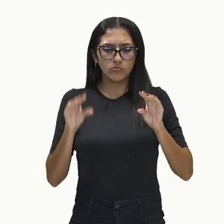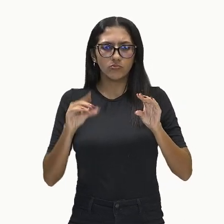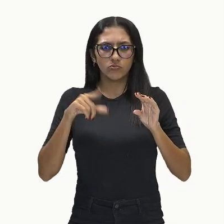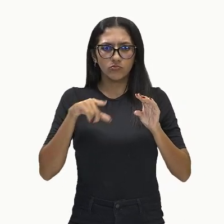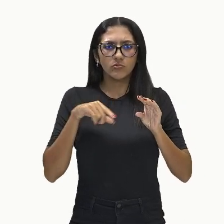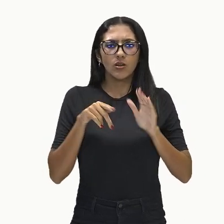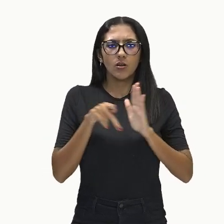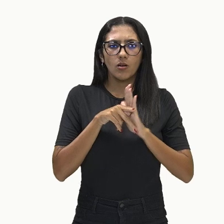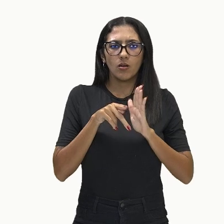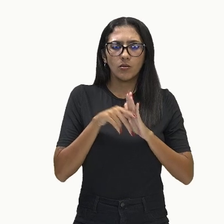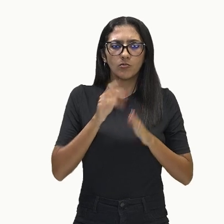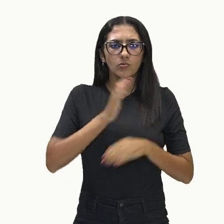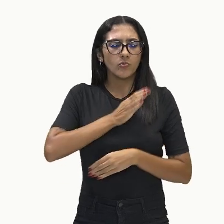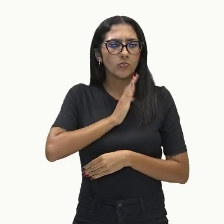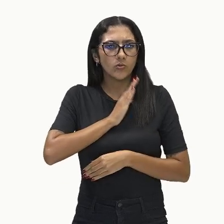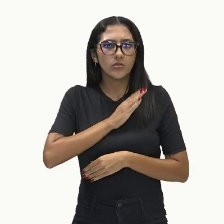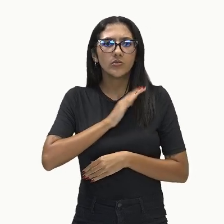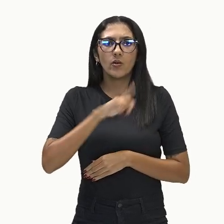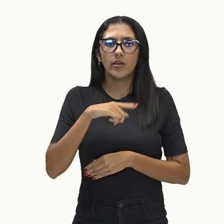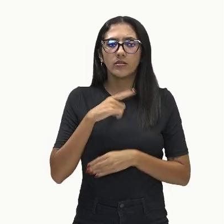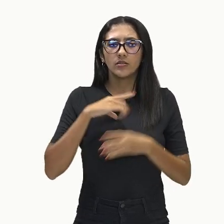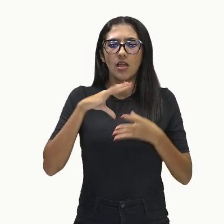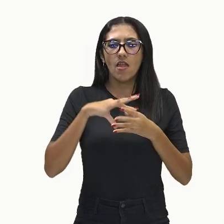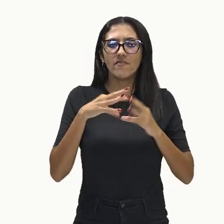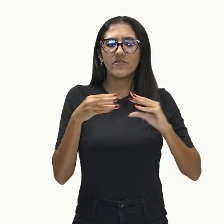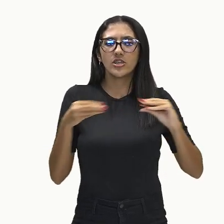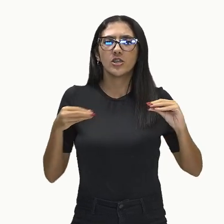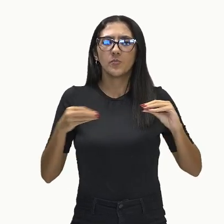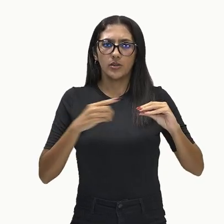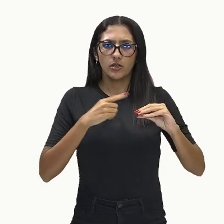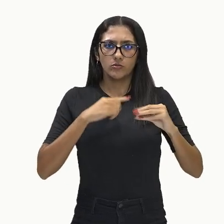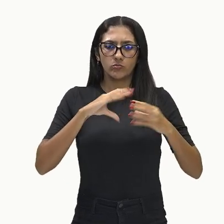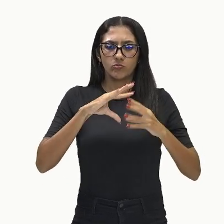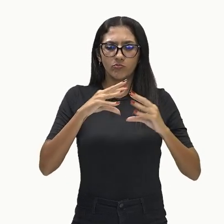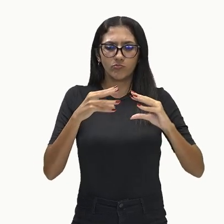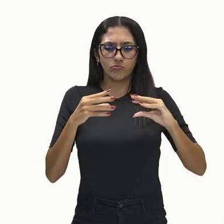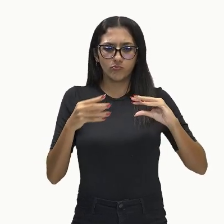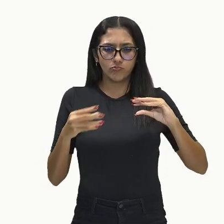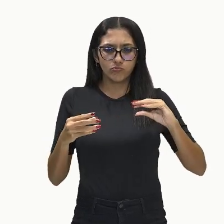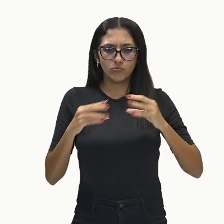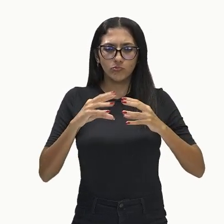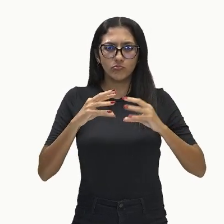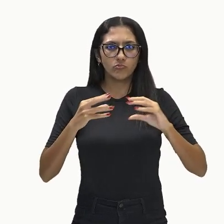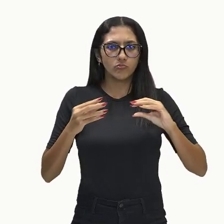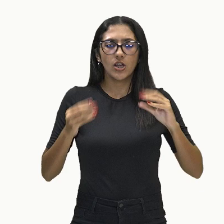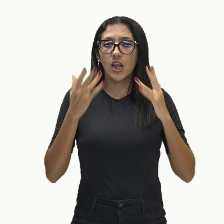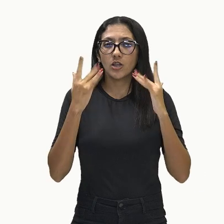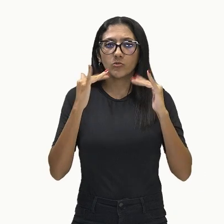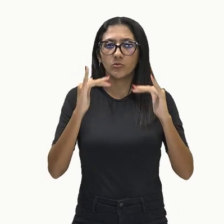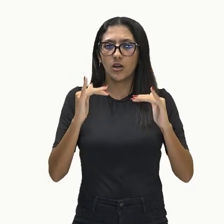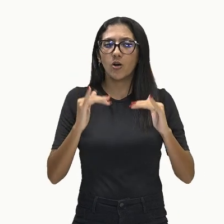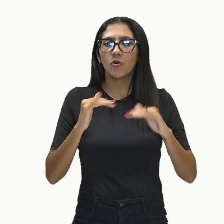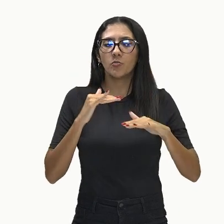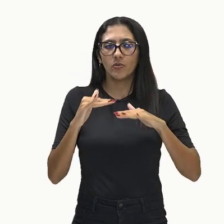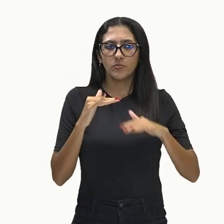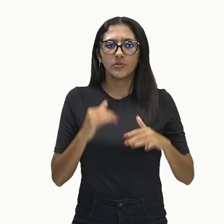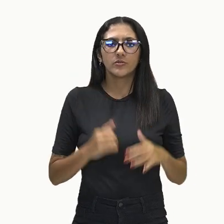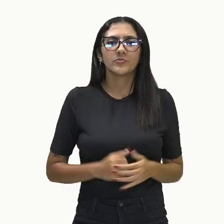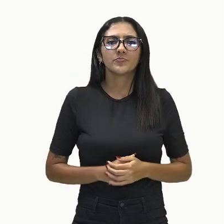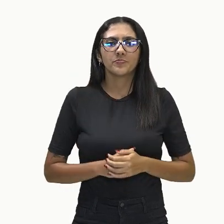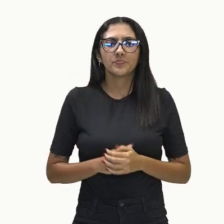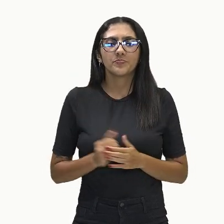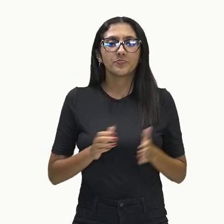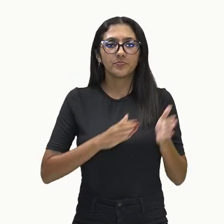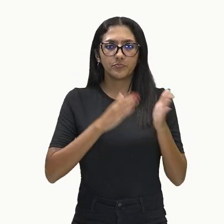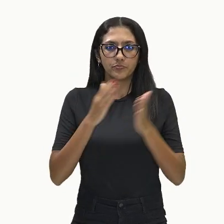estriado cardíaco, ele tem fibras que se contraem de forma involuntária. E o músculo